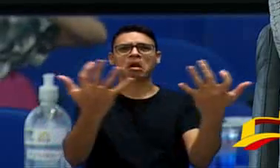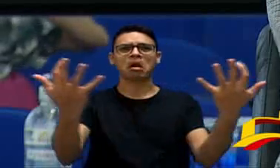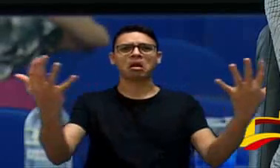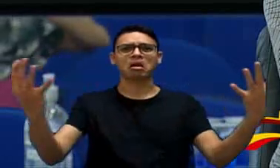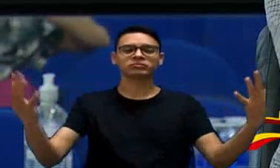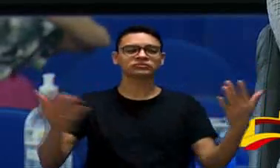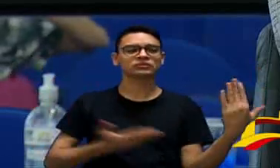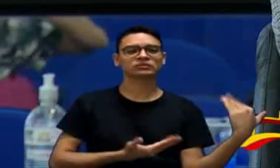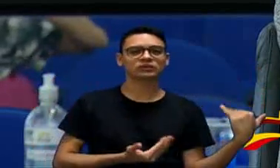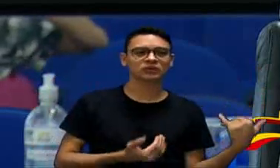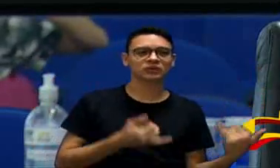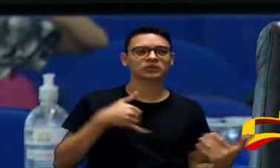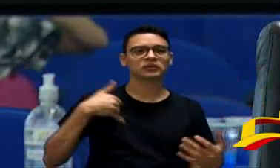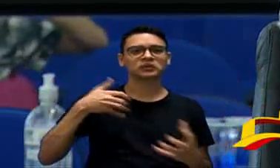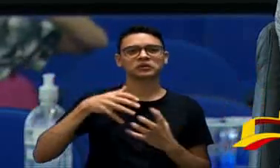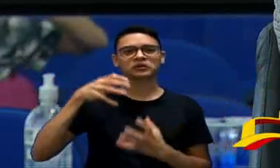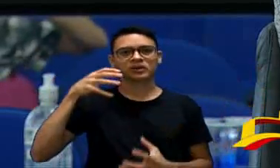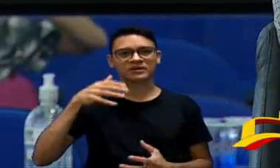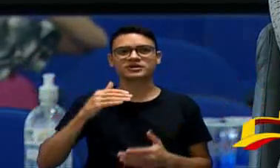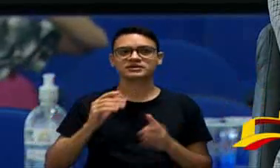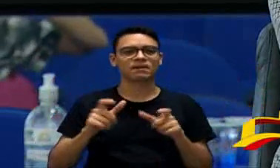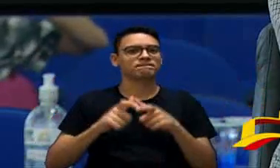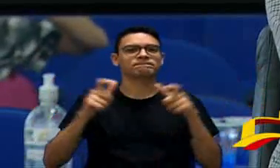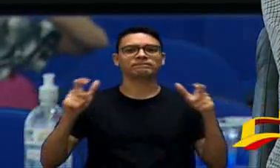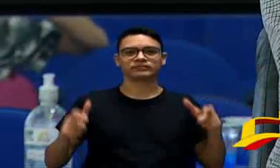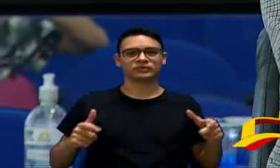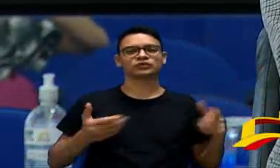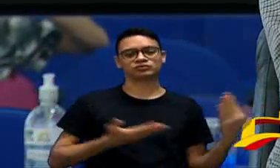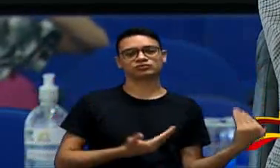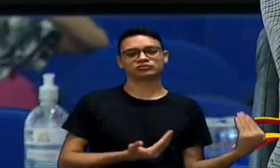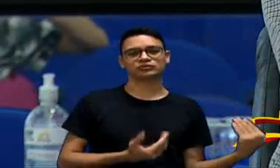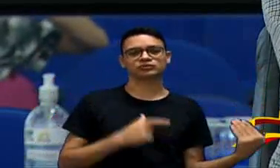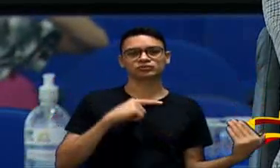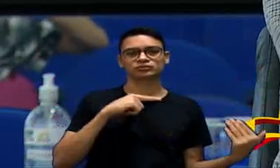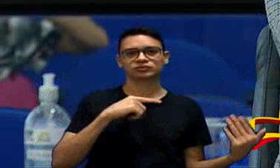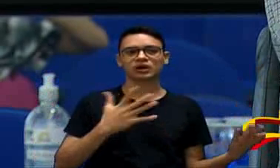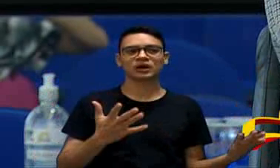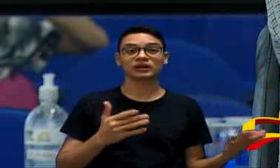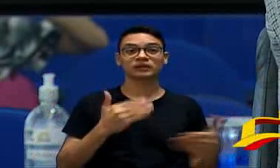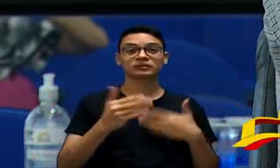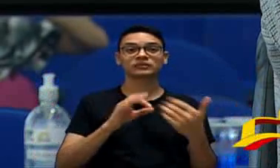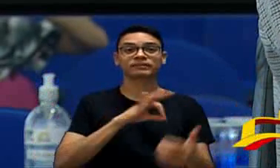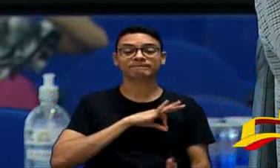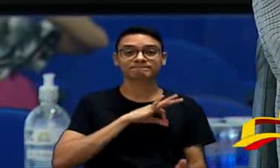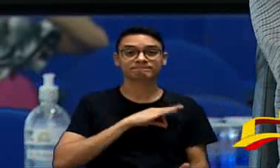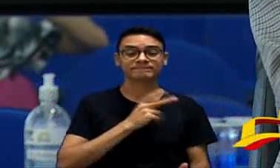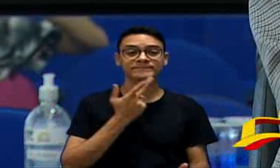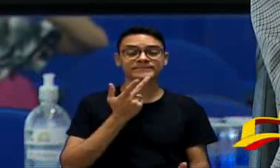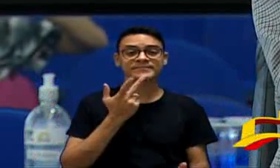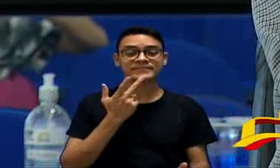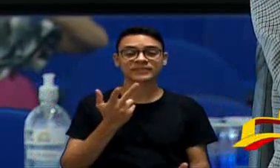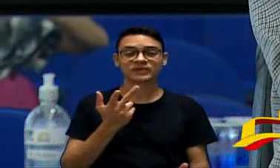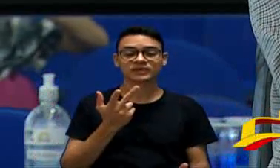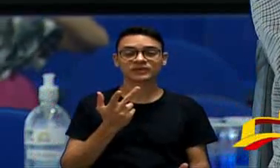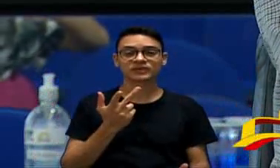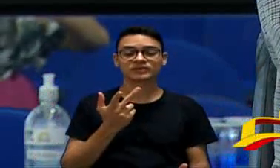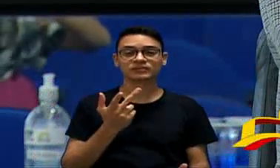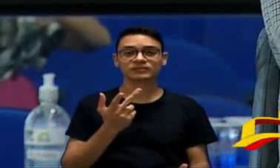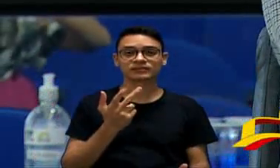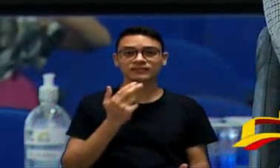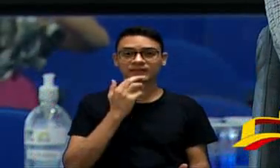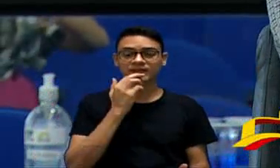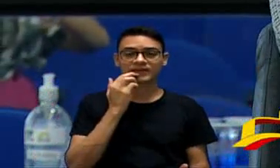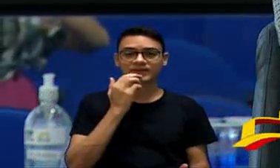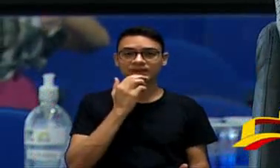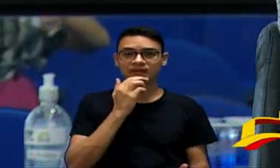sejam adultos, idosos, mas, na sua maioria, jovens. E não houve, segundo a Polícia Militar, segundo o próprio